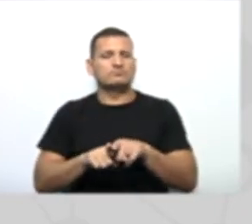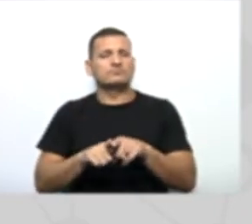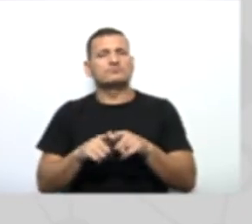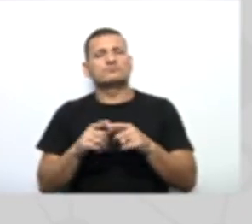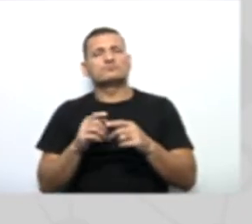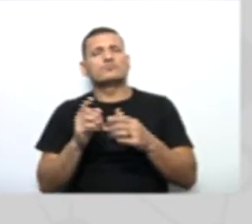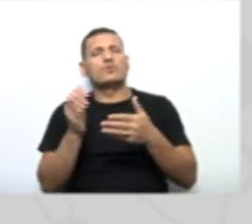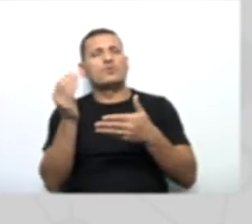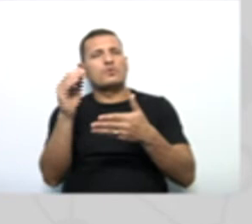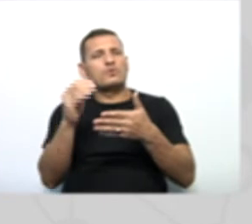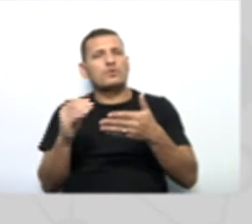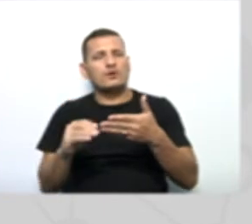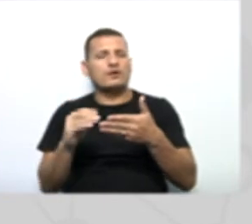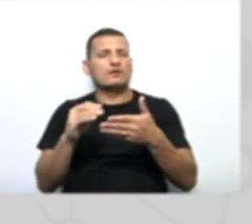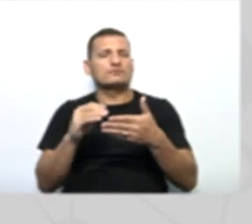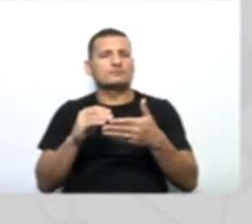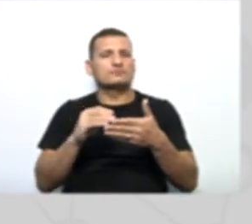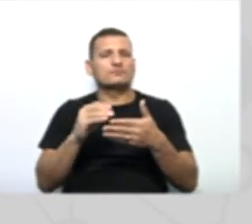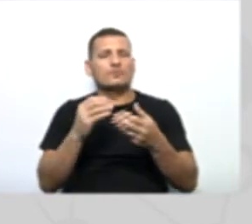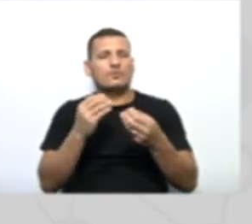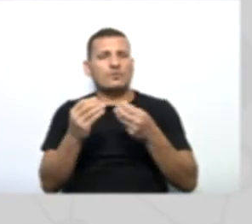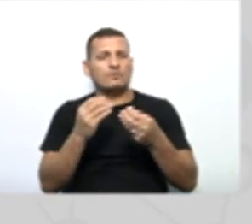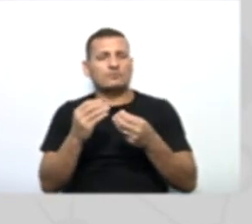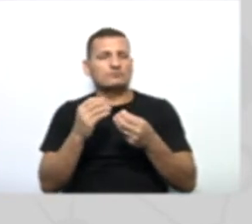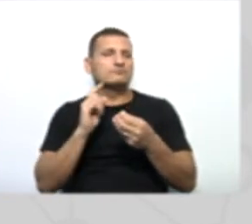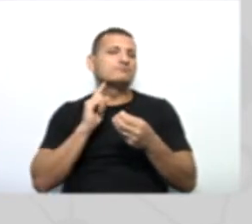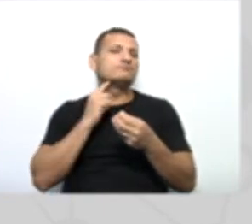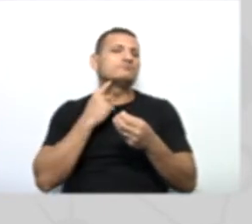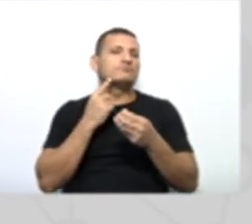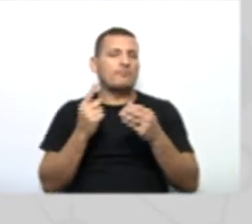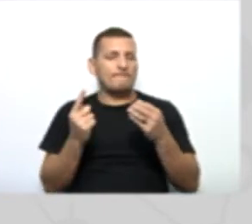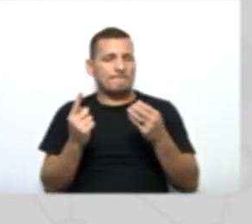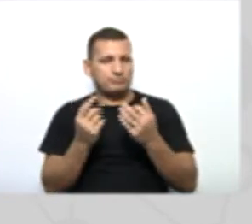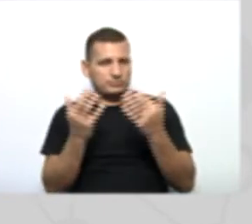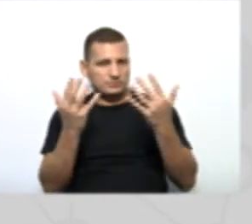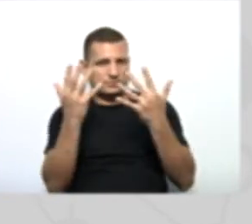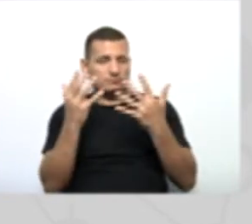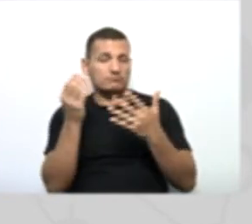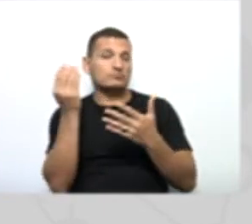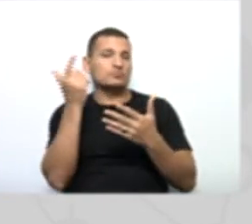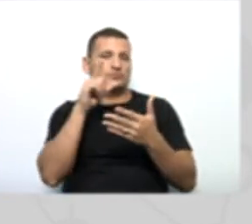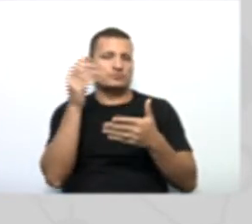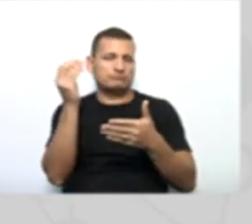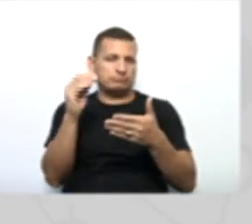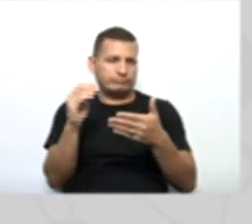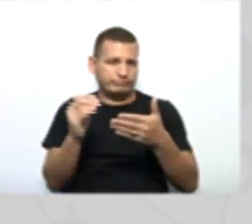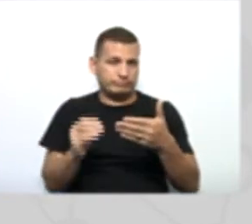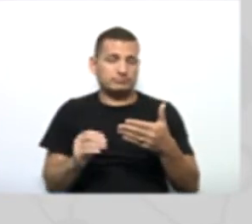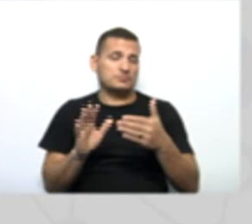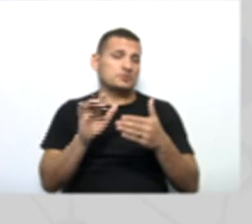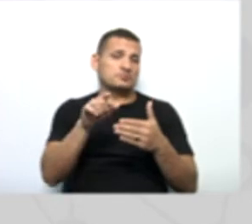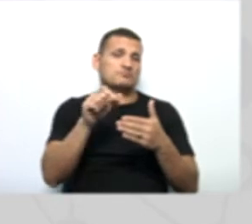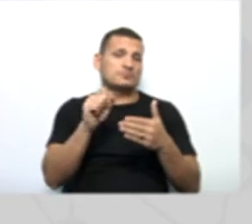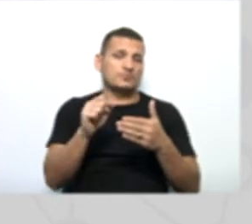o maior número de tipos de poluição que conseguir. Mas isso você pode ver até indo da sua casa para o local que você